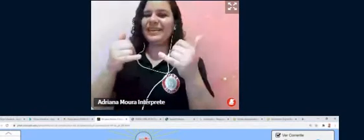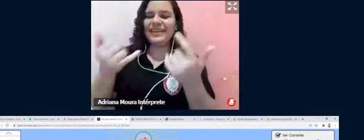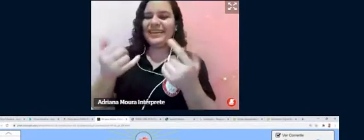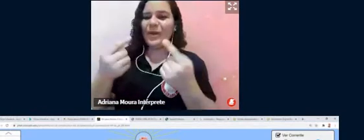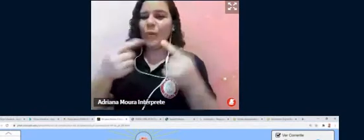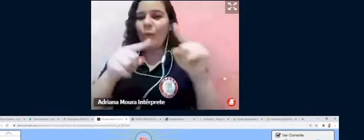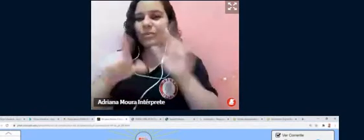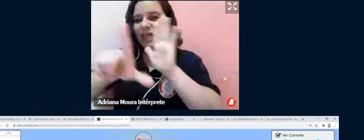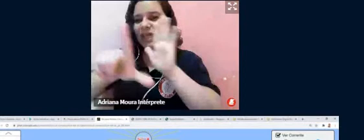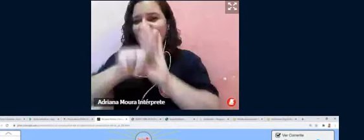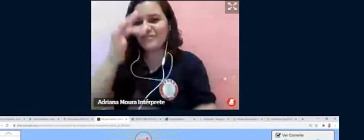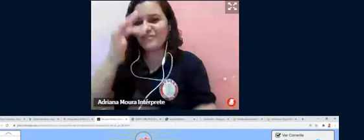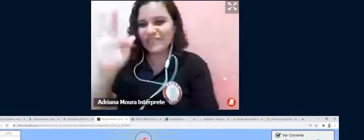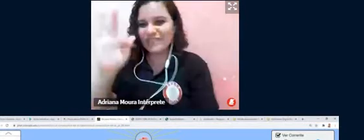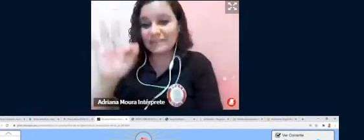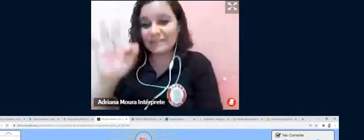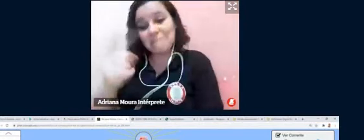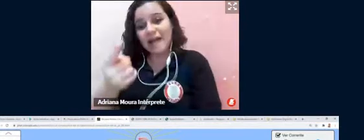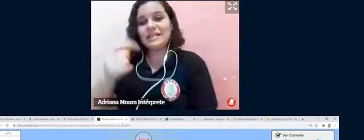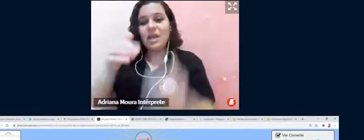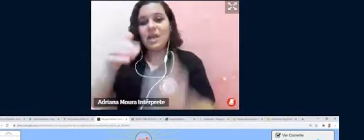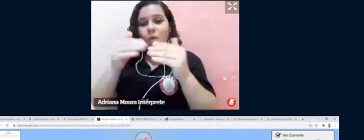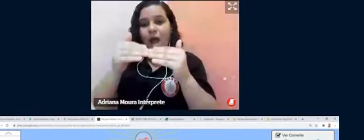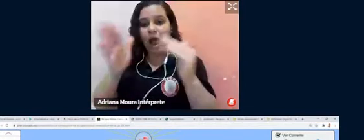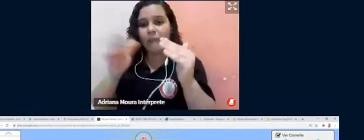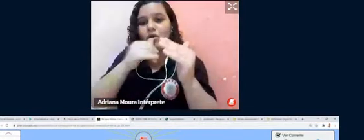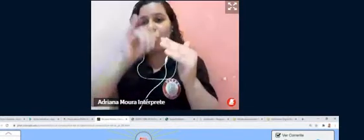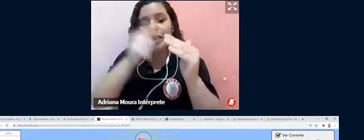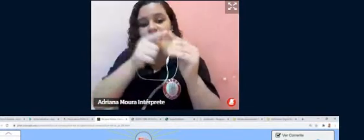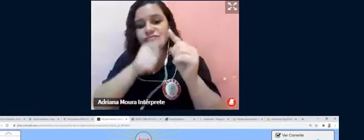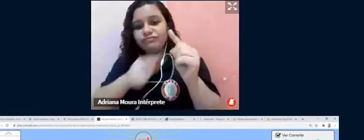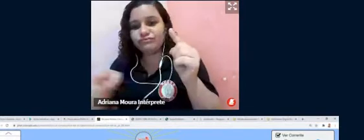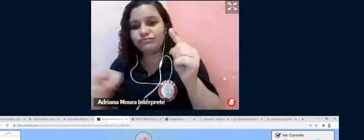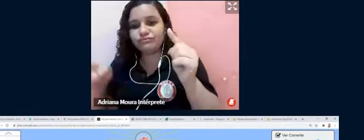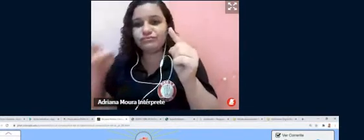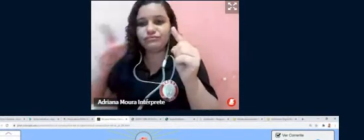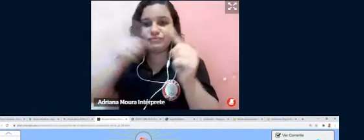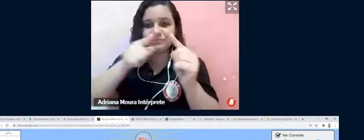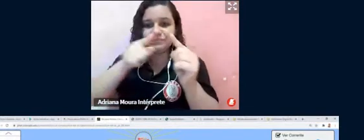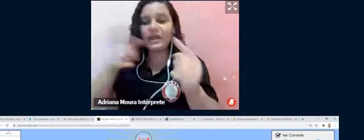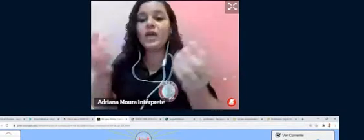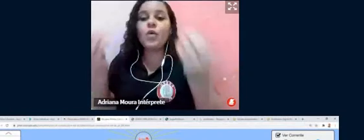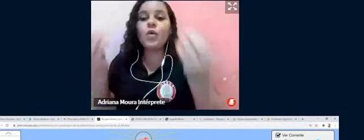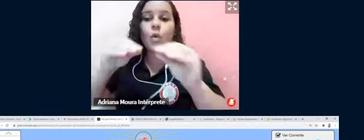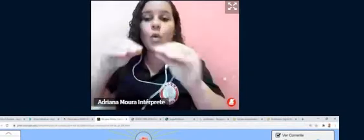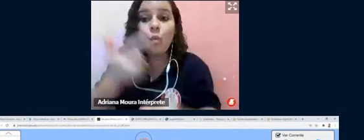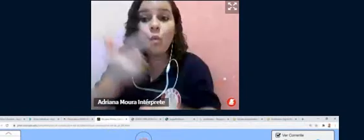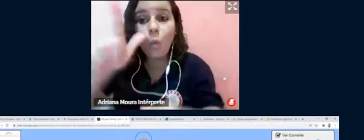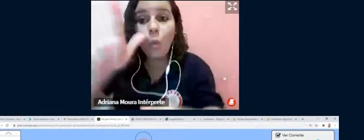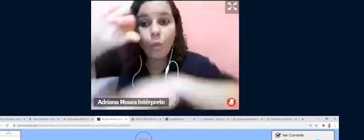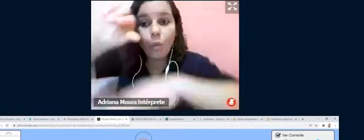funciona, tá? Eu abro, a corrente passa por dentro dele. Eu quero botar outro amperímetro aqui em cima. Beleza, o que eu tenho que fazer? Eu tenho que